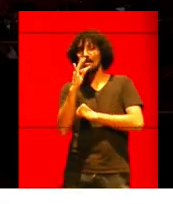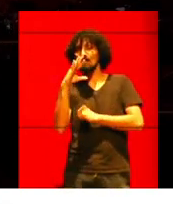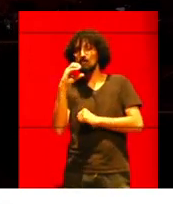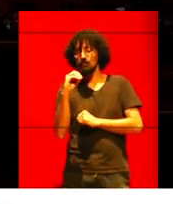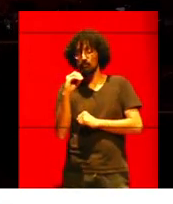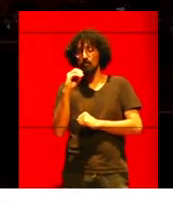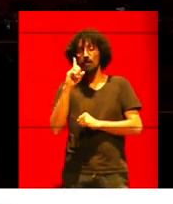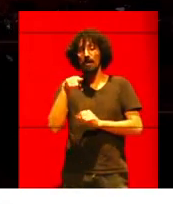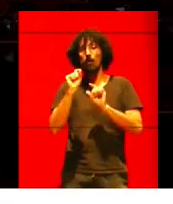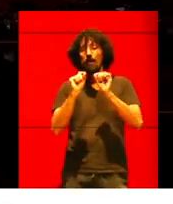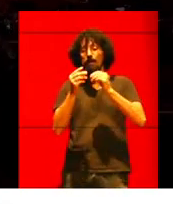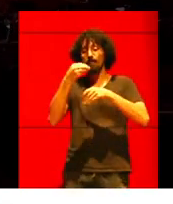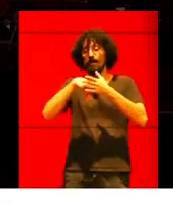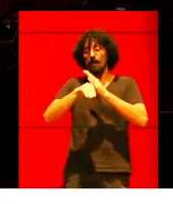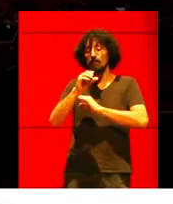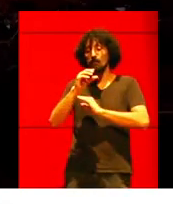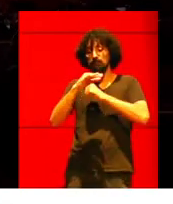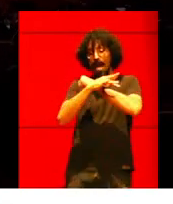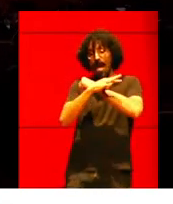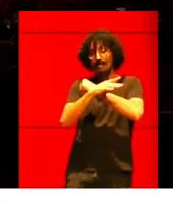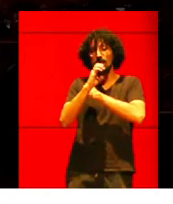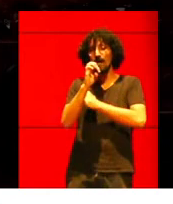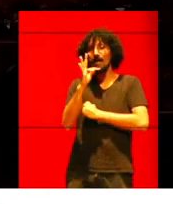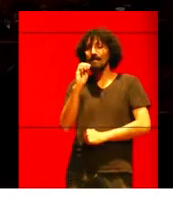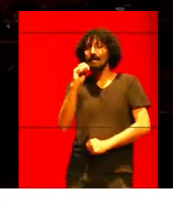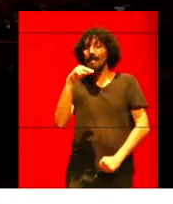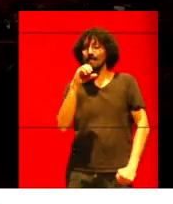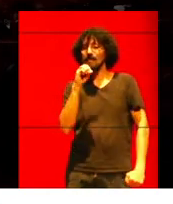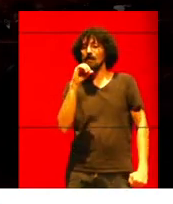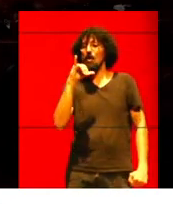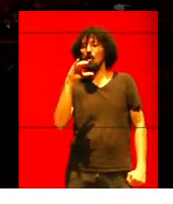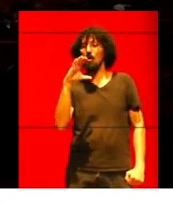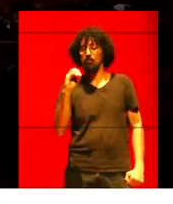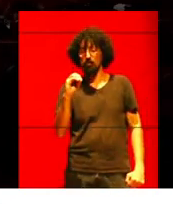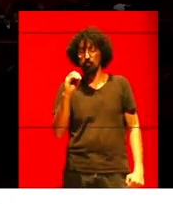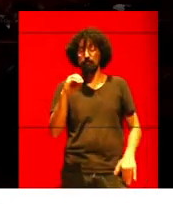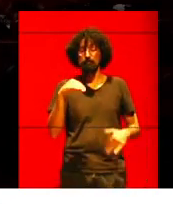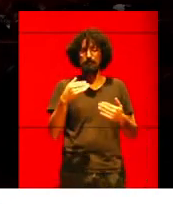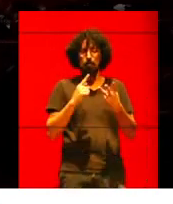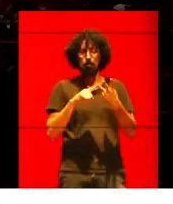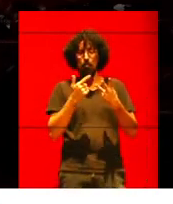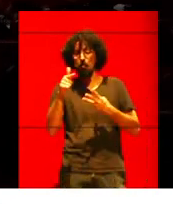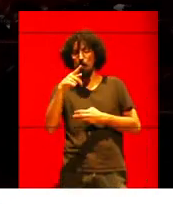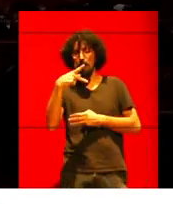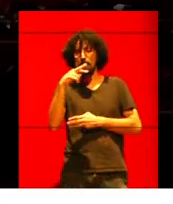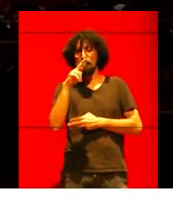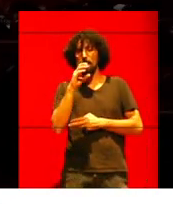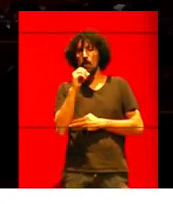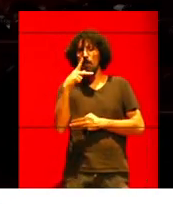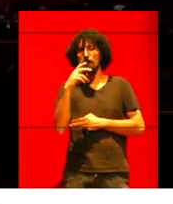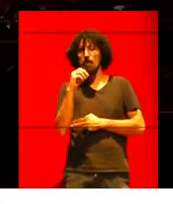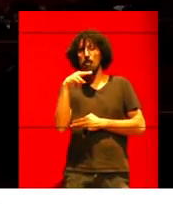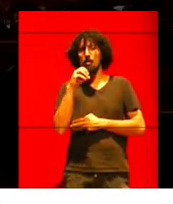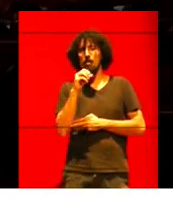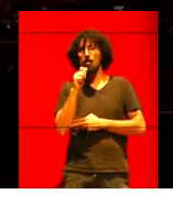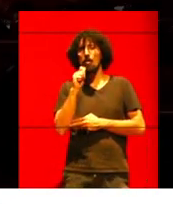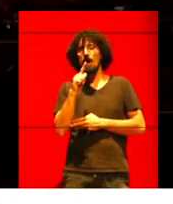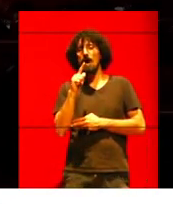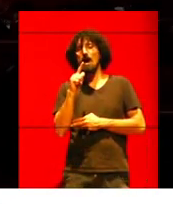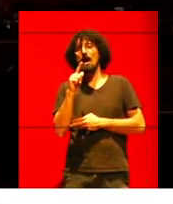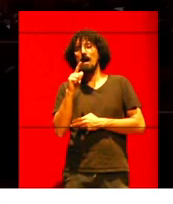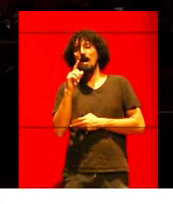etanoico. O propanoato, propanoato próprio vem de quantos carbonos?